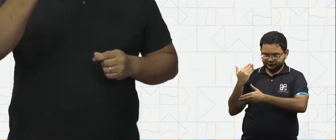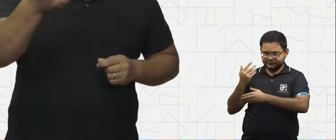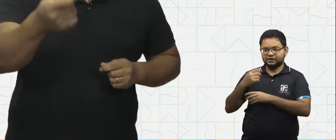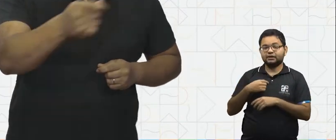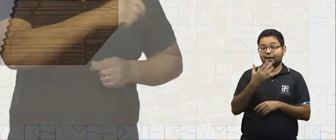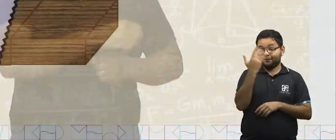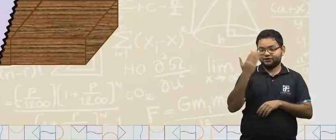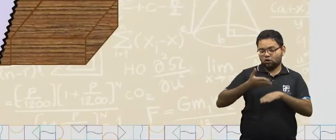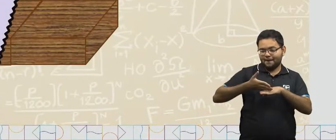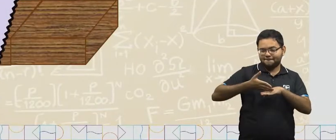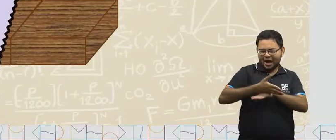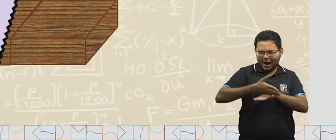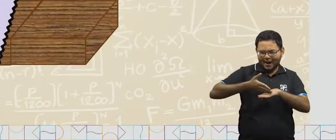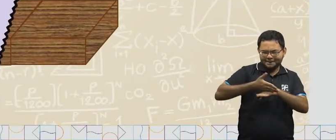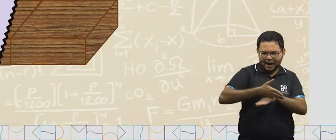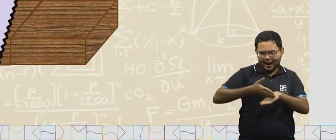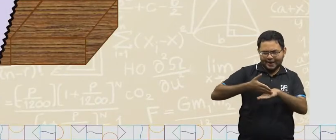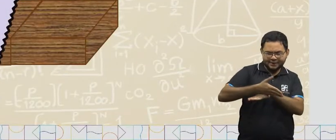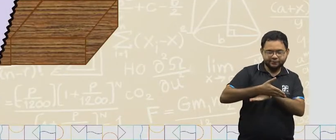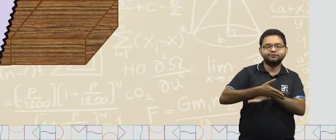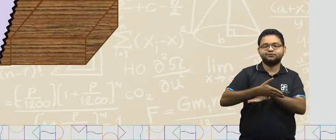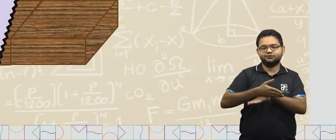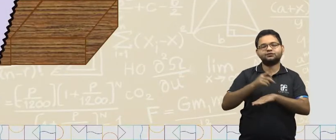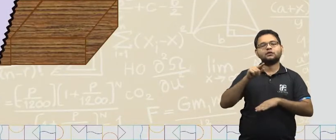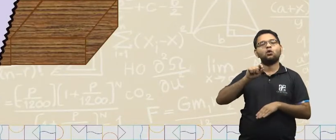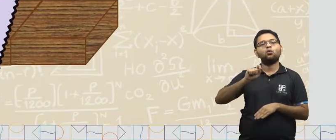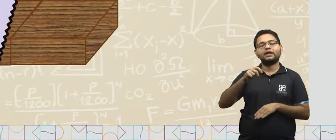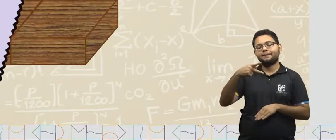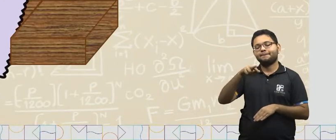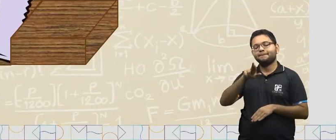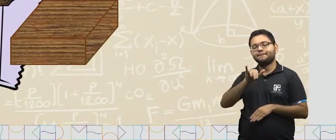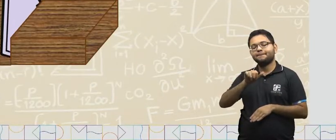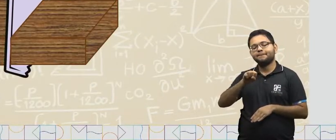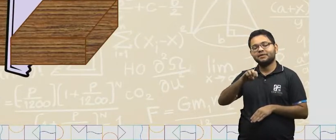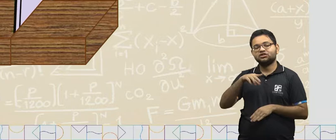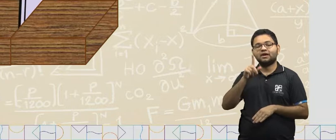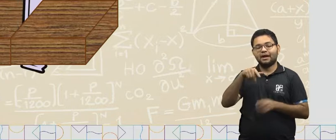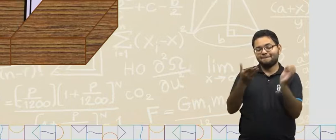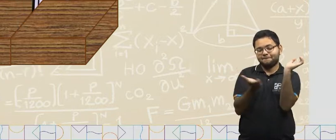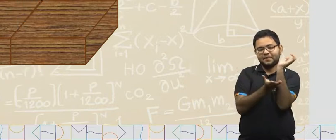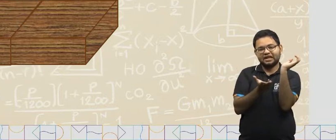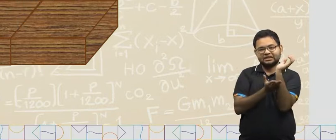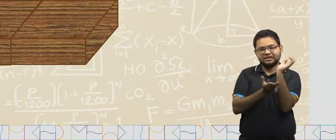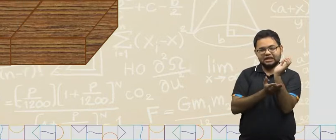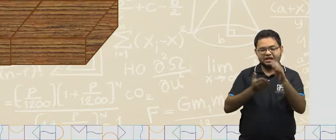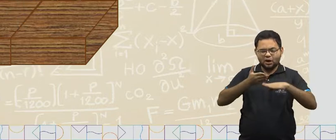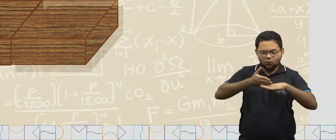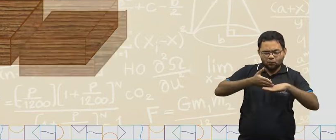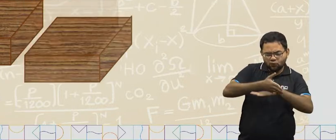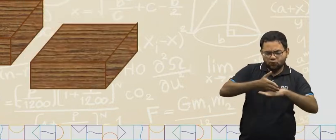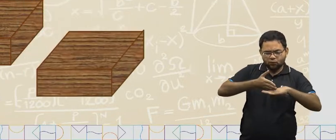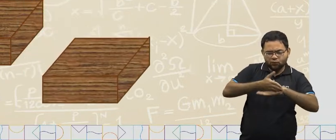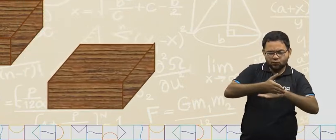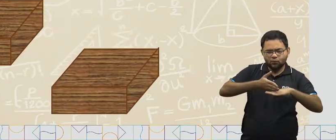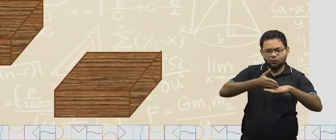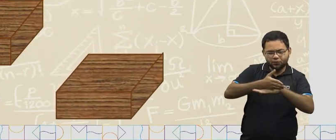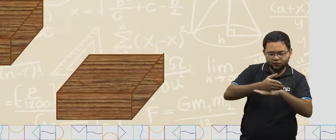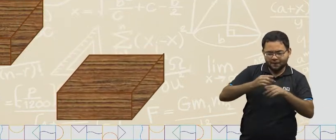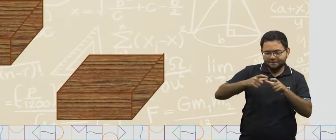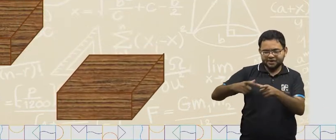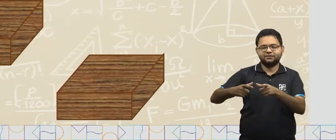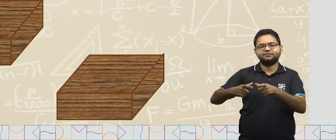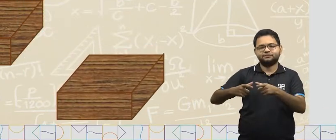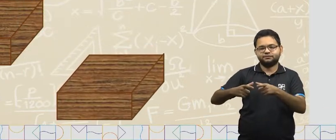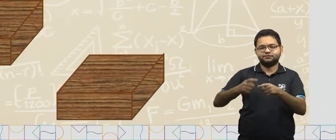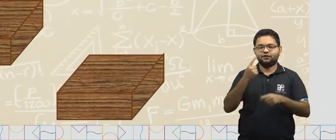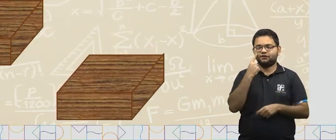de prisma os pedaços serrados de madeira. Assim, ao cortar um